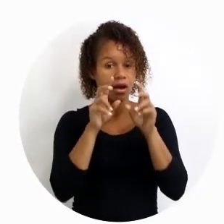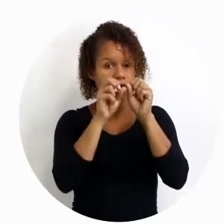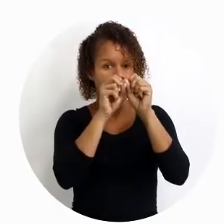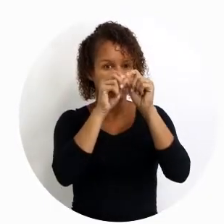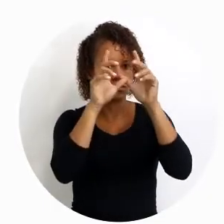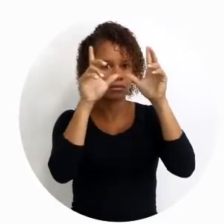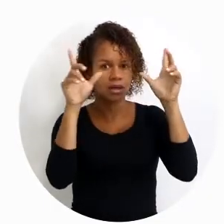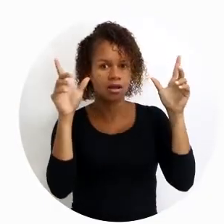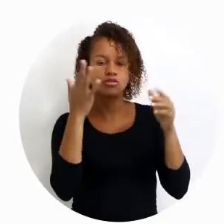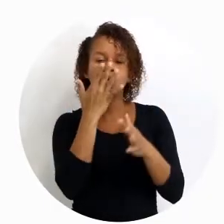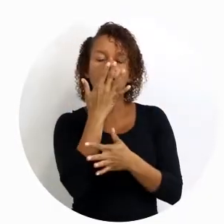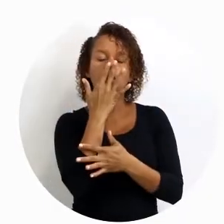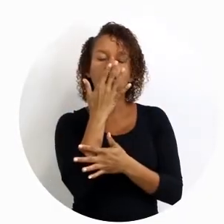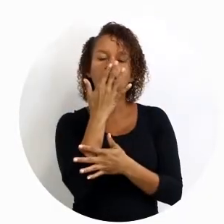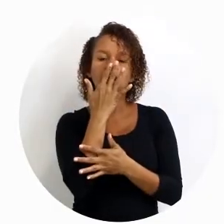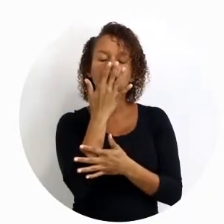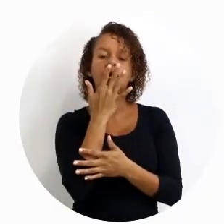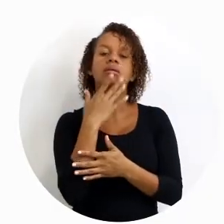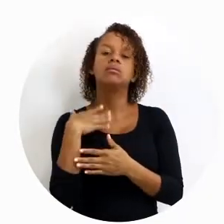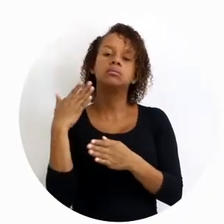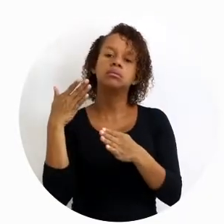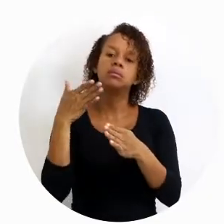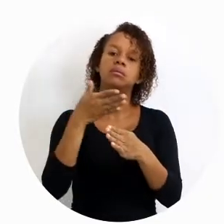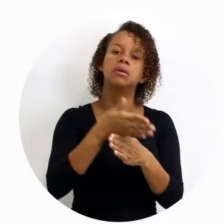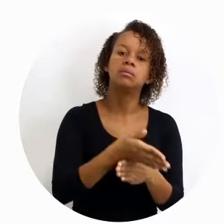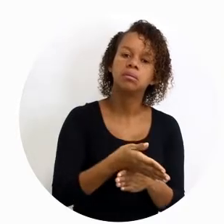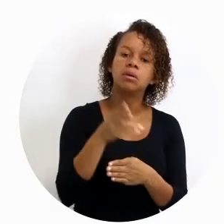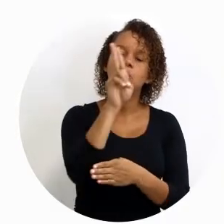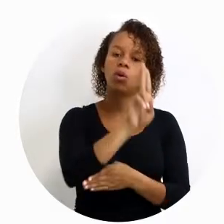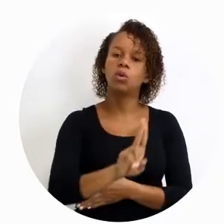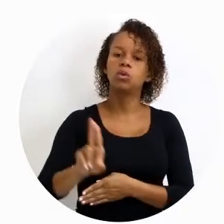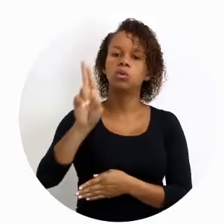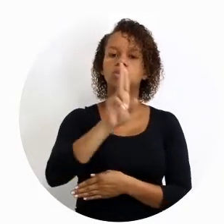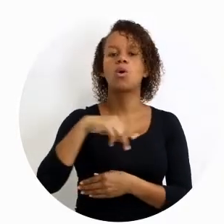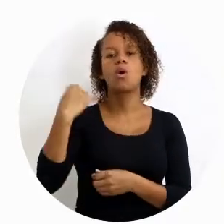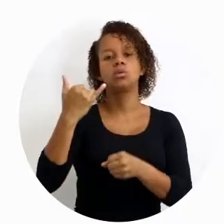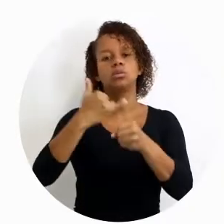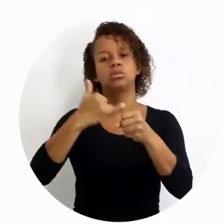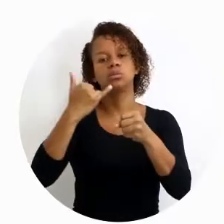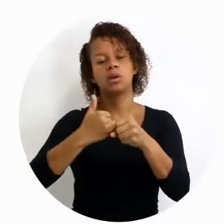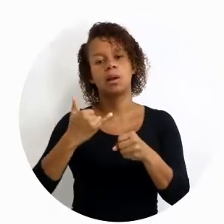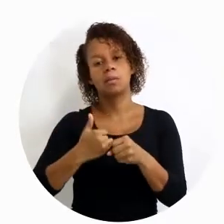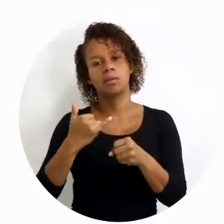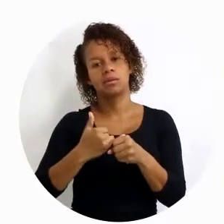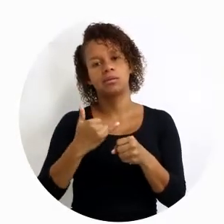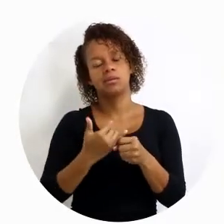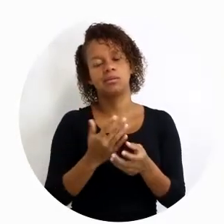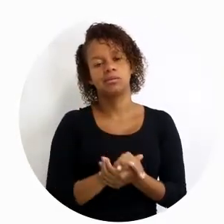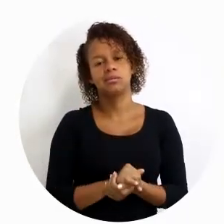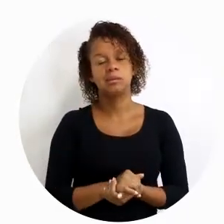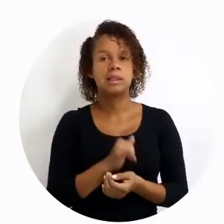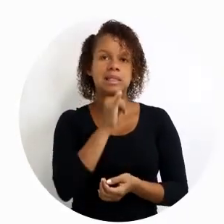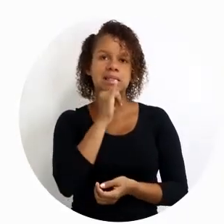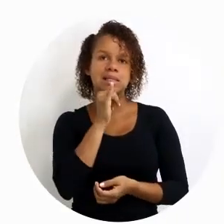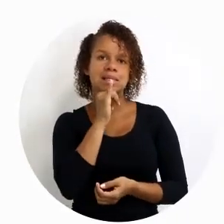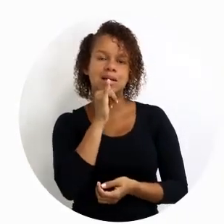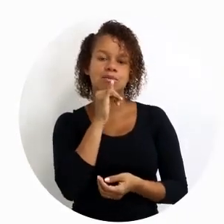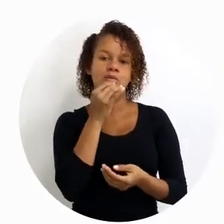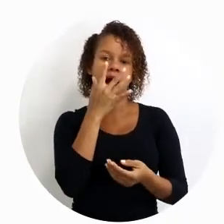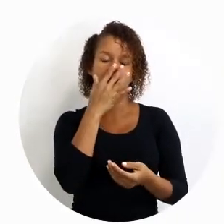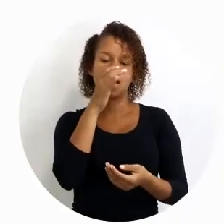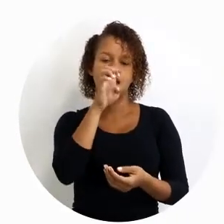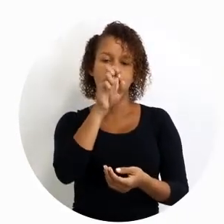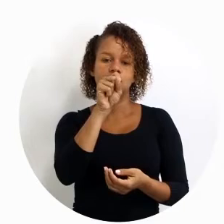a figura colorida que permite que eu utilize outros comandos, como